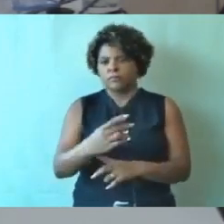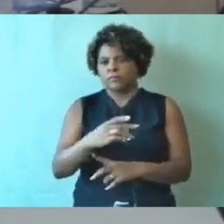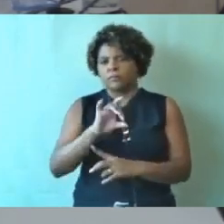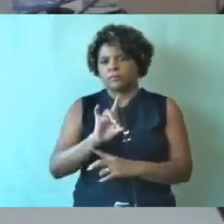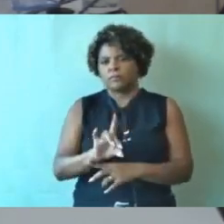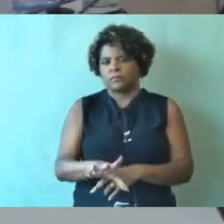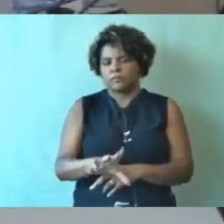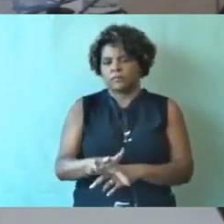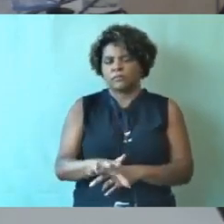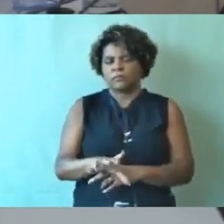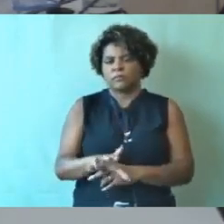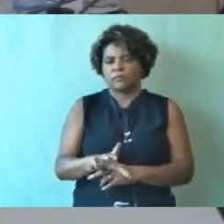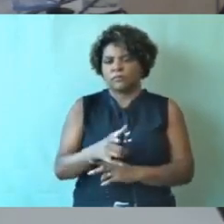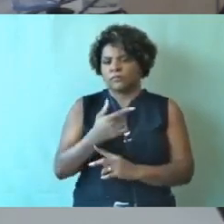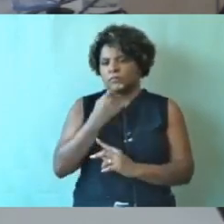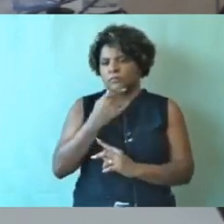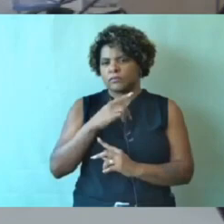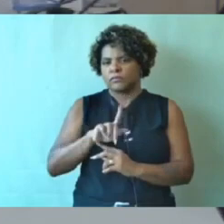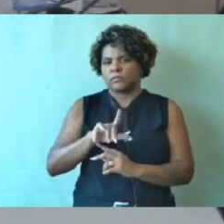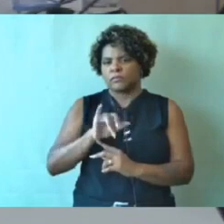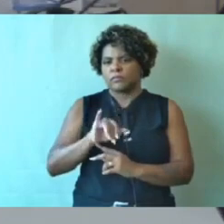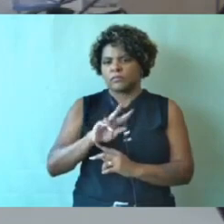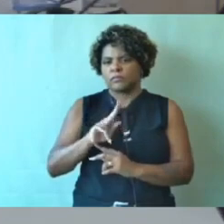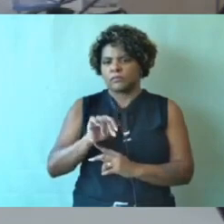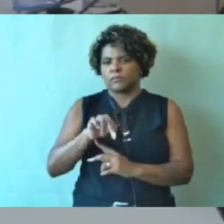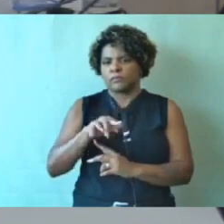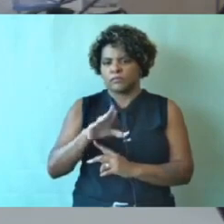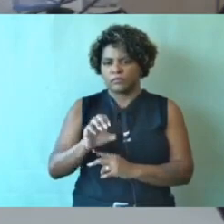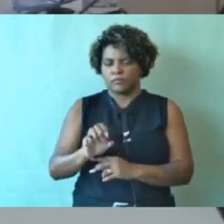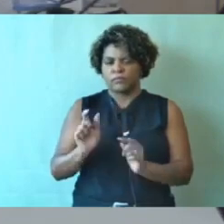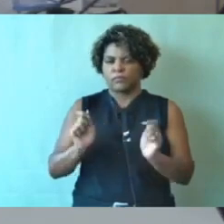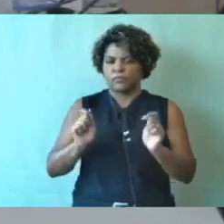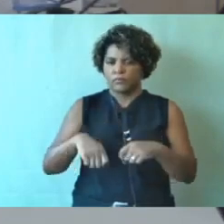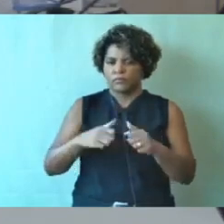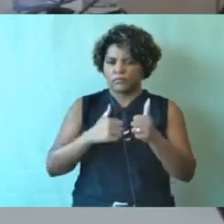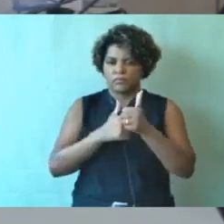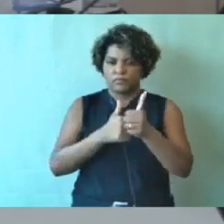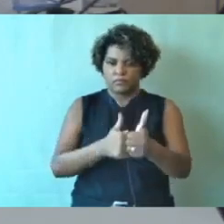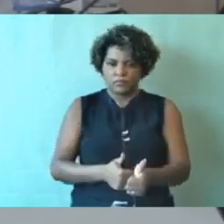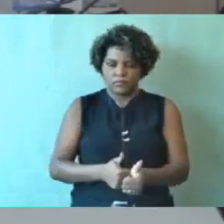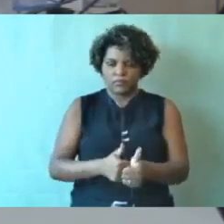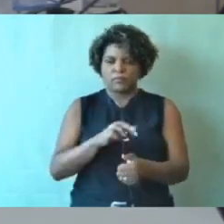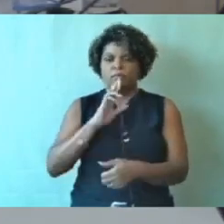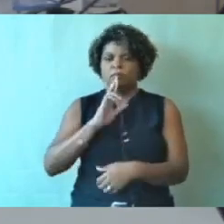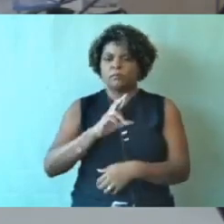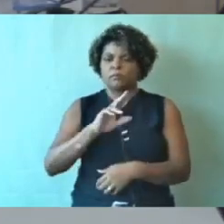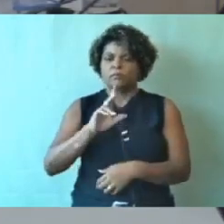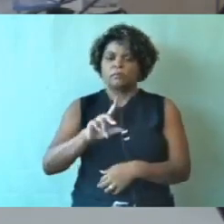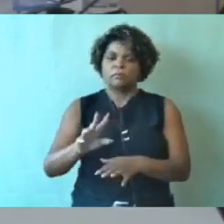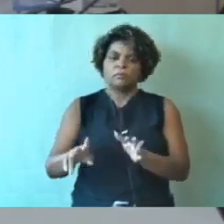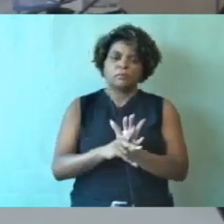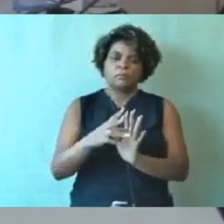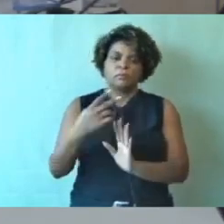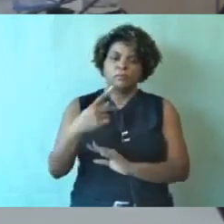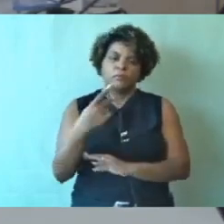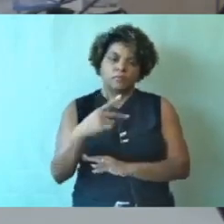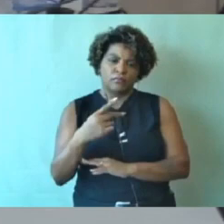acompanhá-lo nessa reunião, e também as respostas são do senhor, obviamente, como testemunha e não, entre